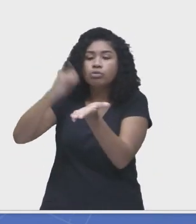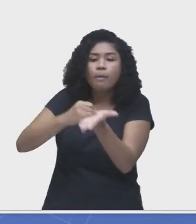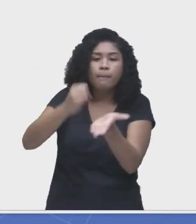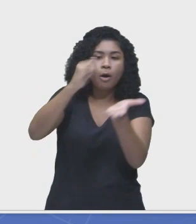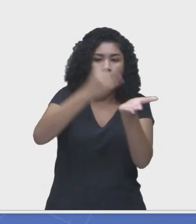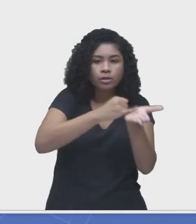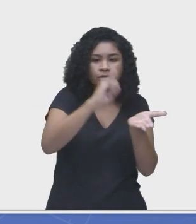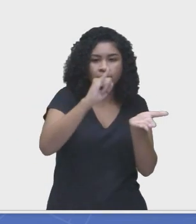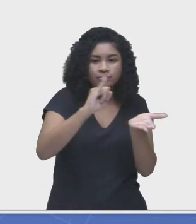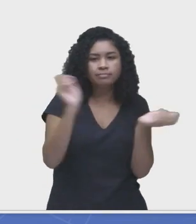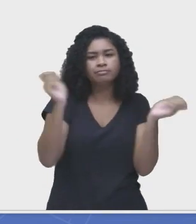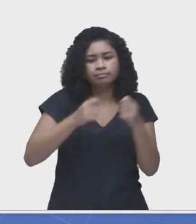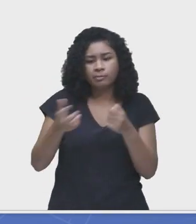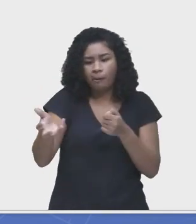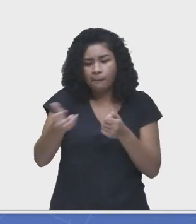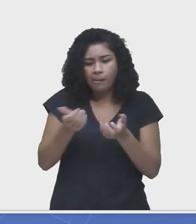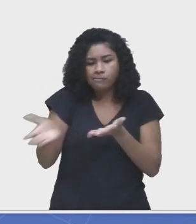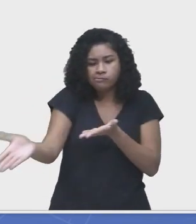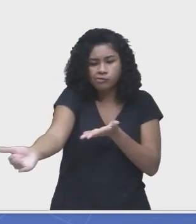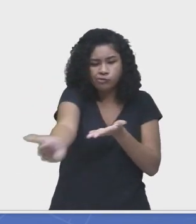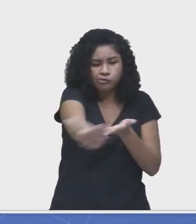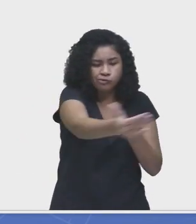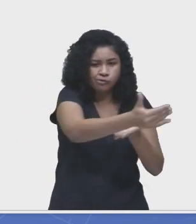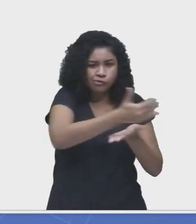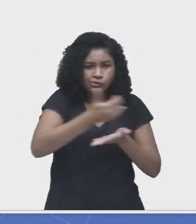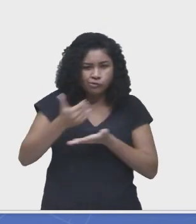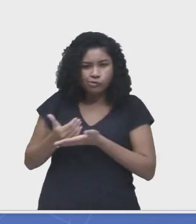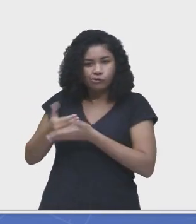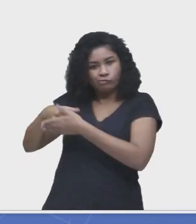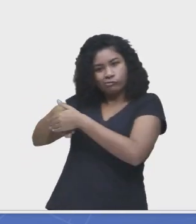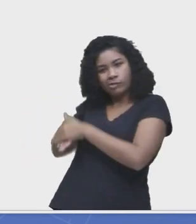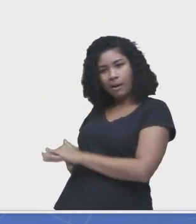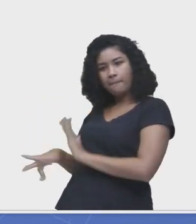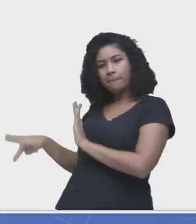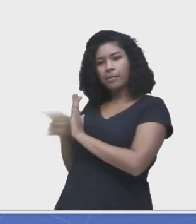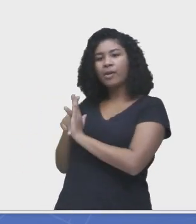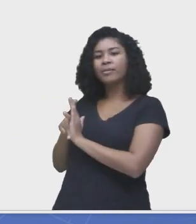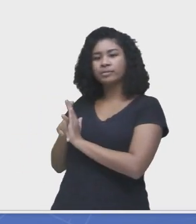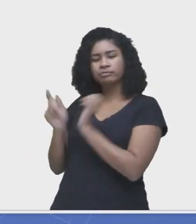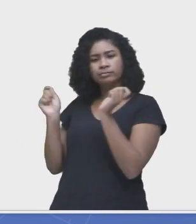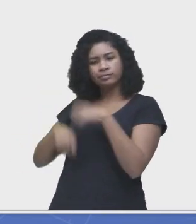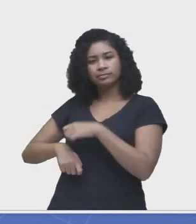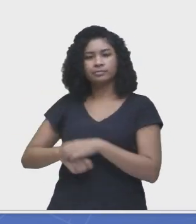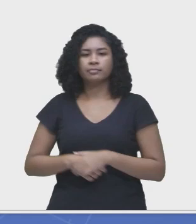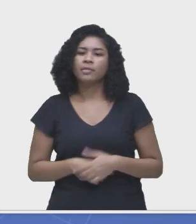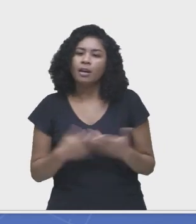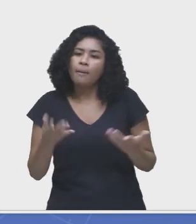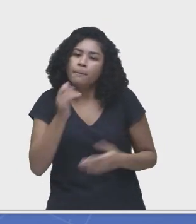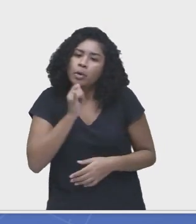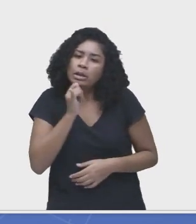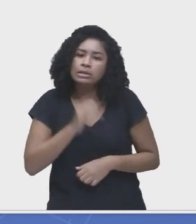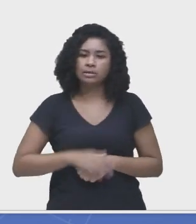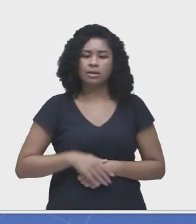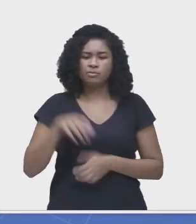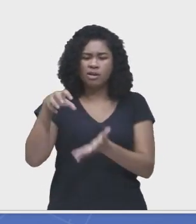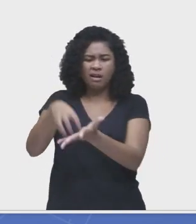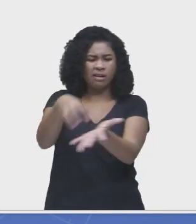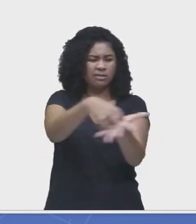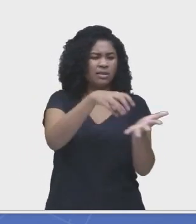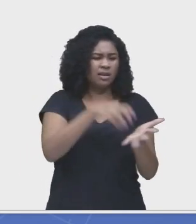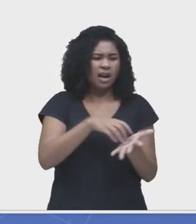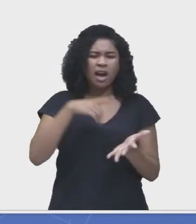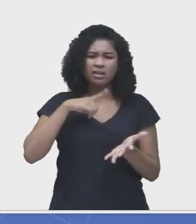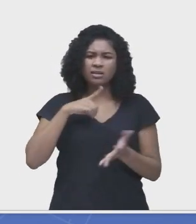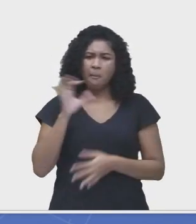a moeda local. Então aí, mais uma vez, a jogada da organização, né? Eu vou criar uma única moeda que vai